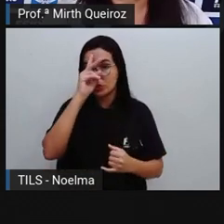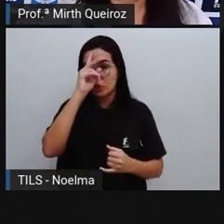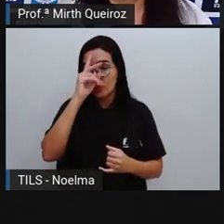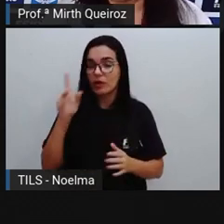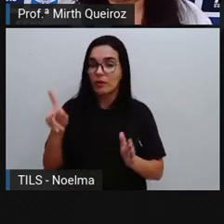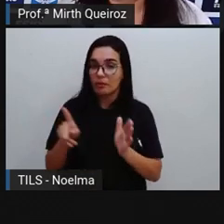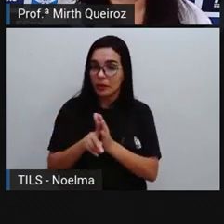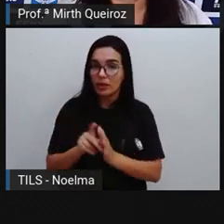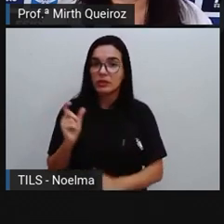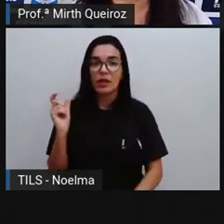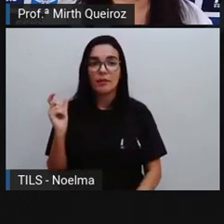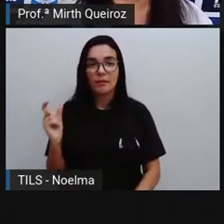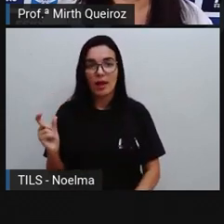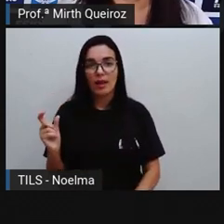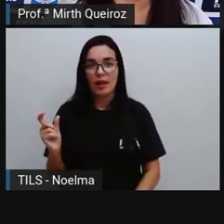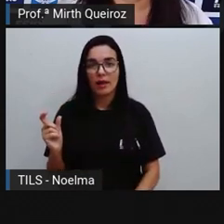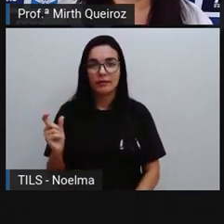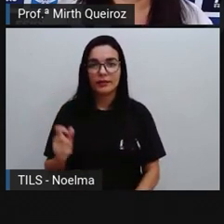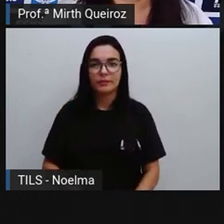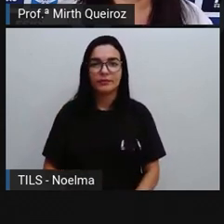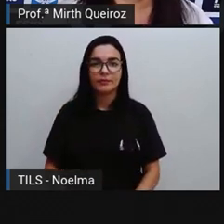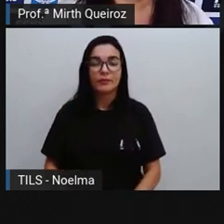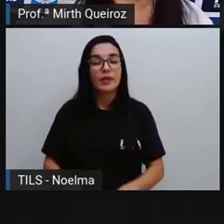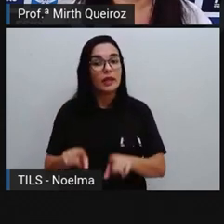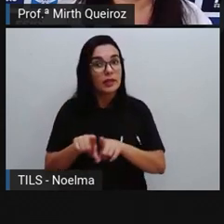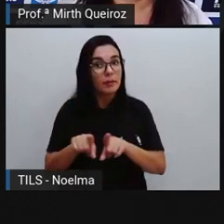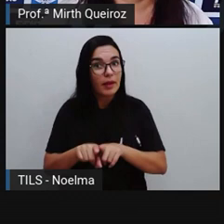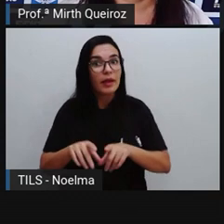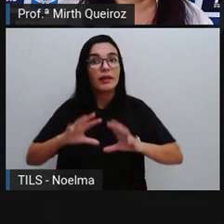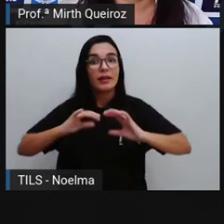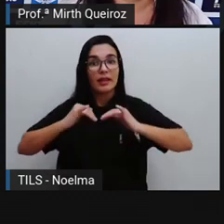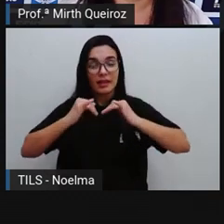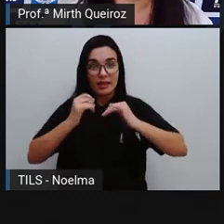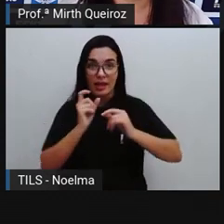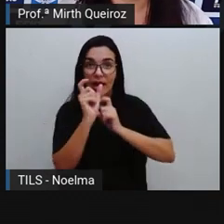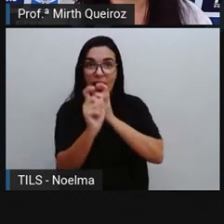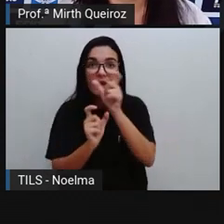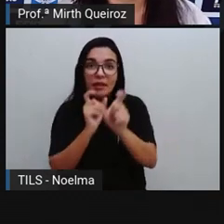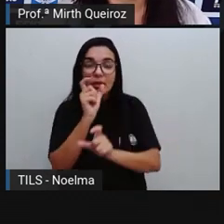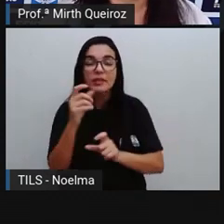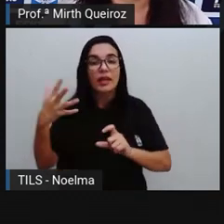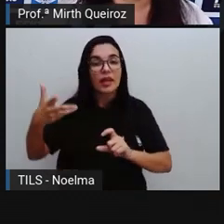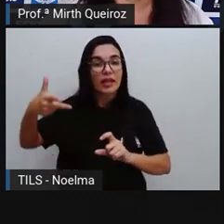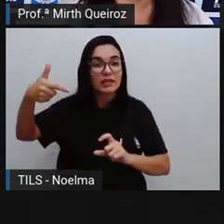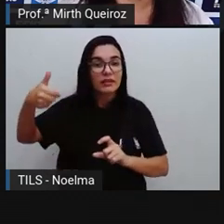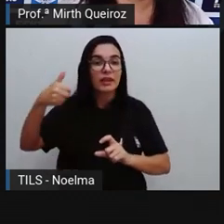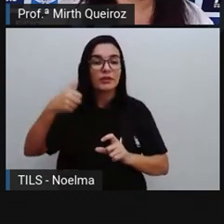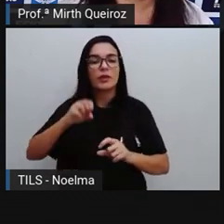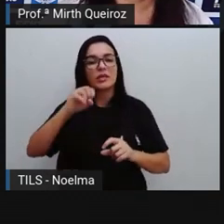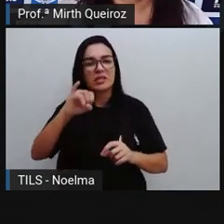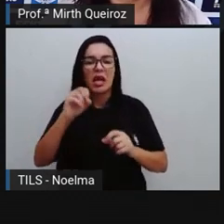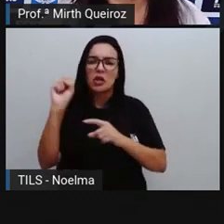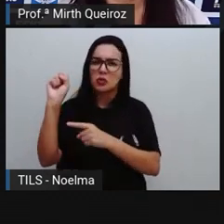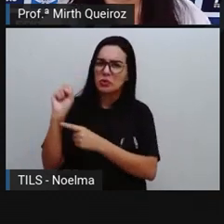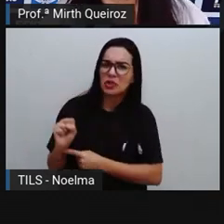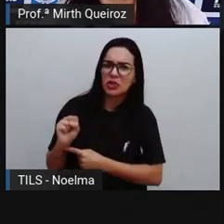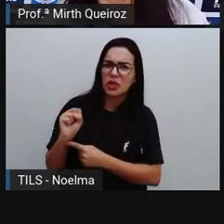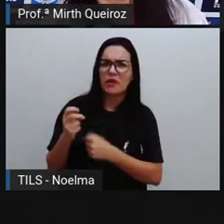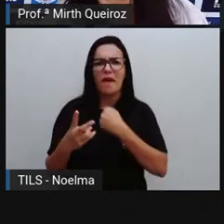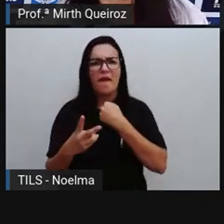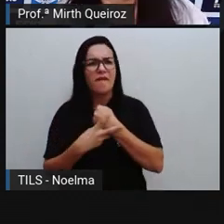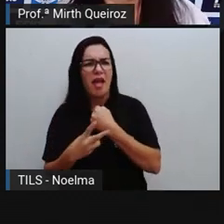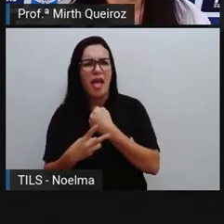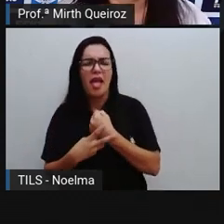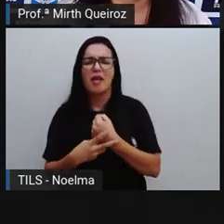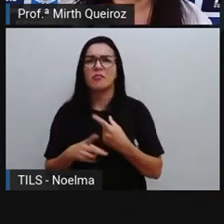sobre aquela palavra, né? E as classificações gramaticais, se é um substantivo, se é